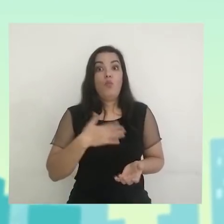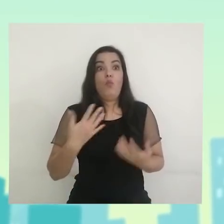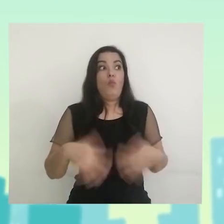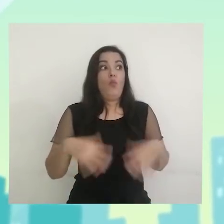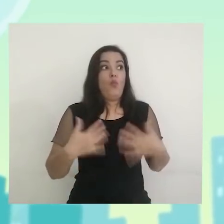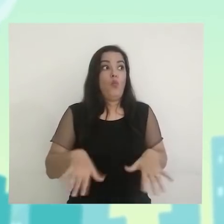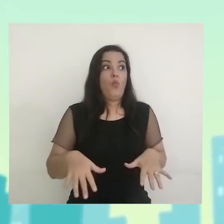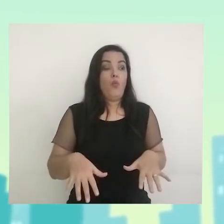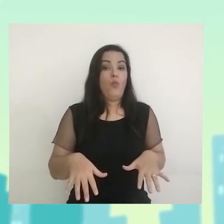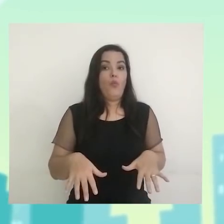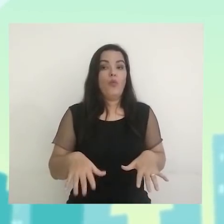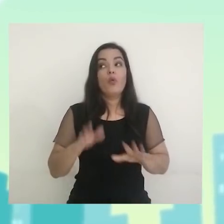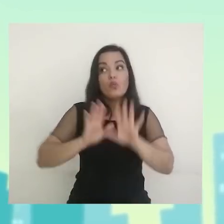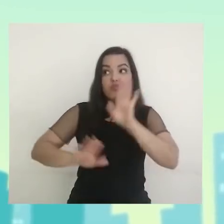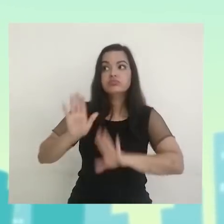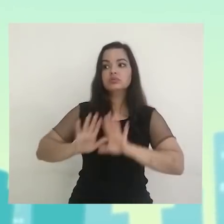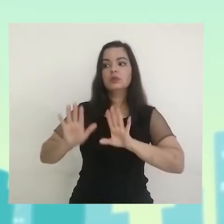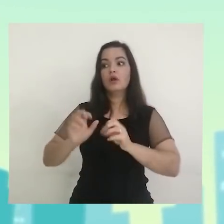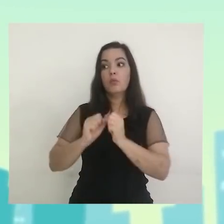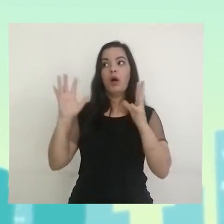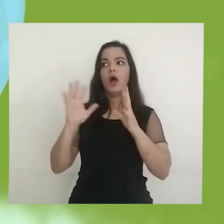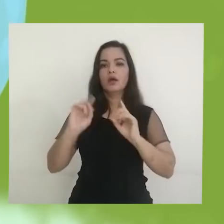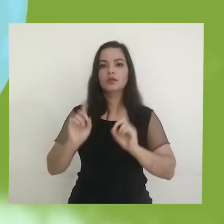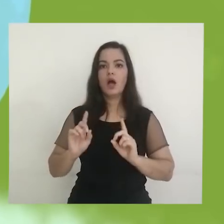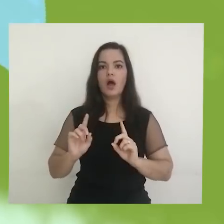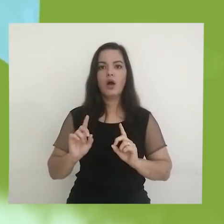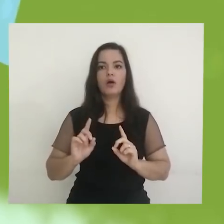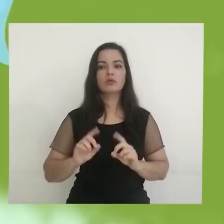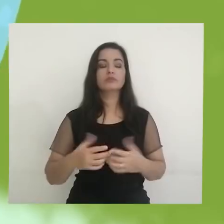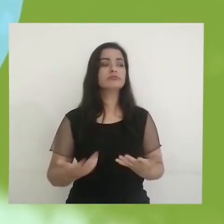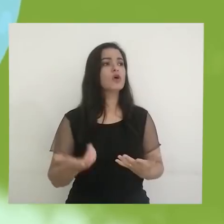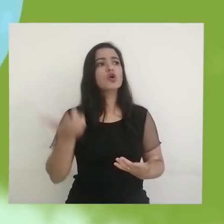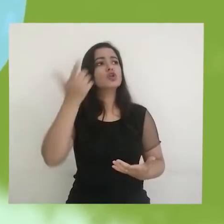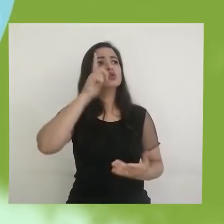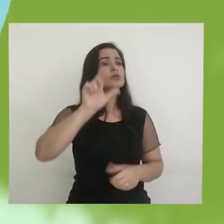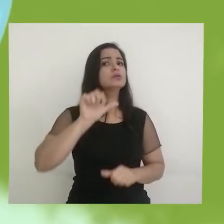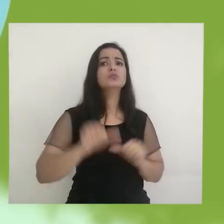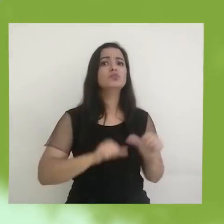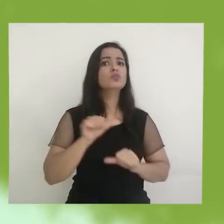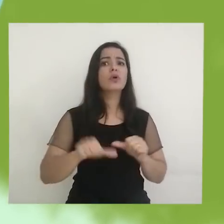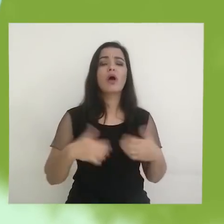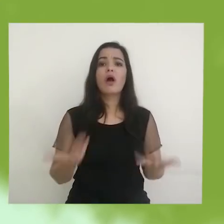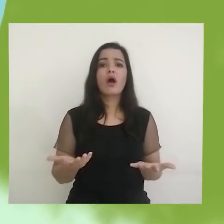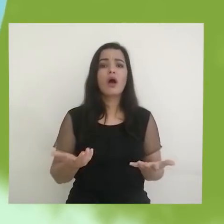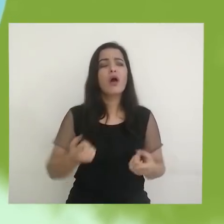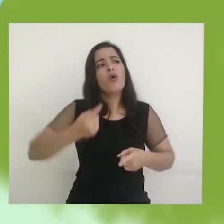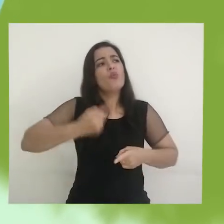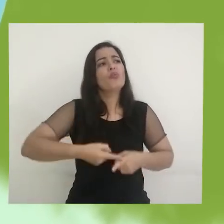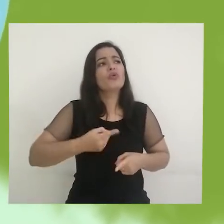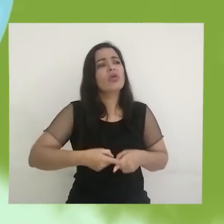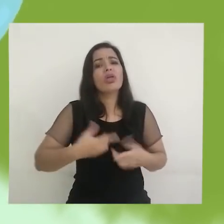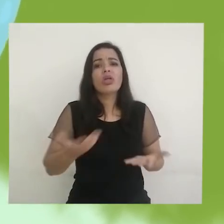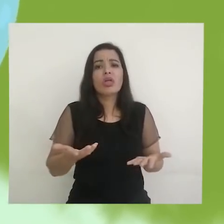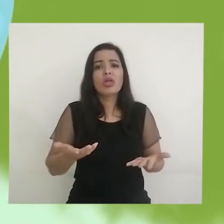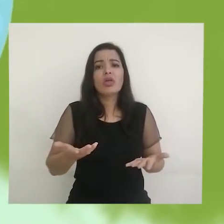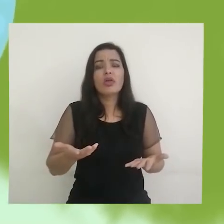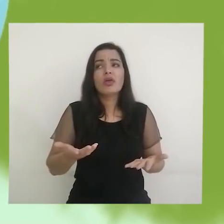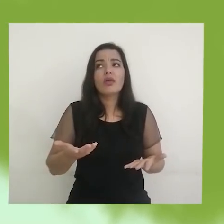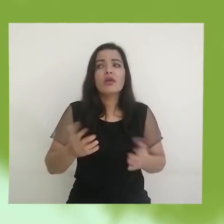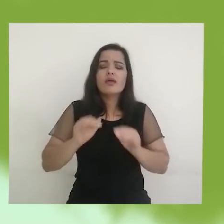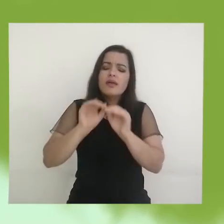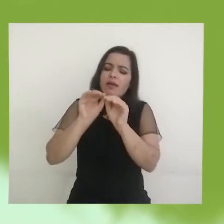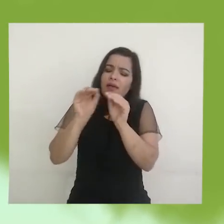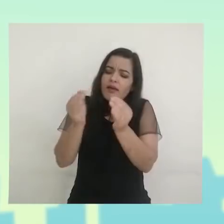Opa! Cuidado para não estourar, Júpiter. Não dá pra ter outro formato. Mas por que será? Por que elas